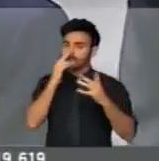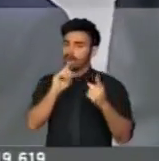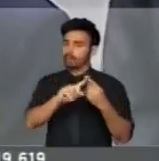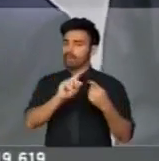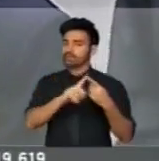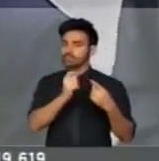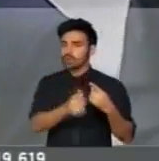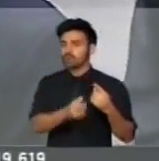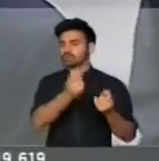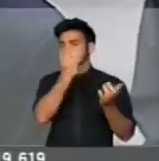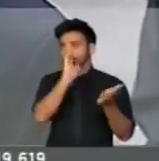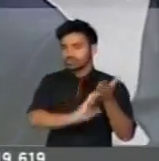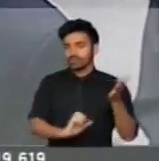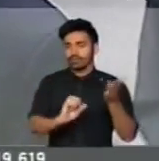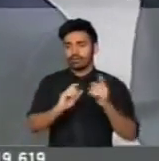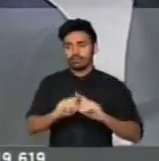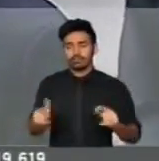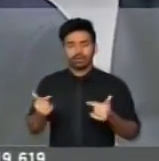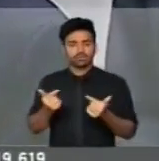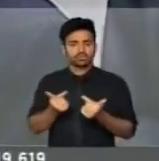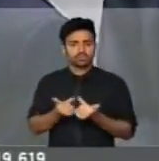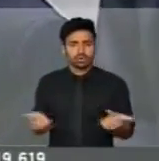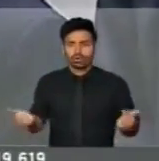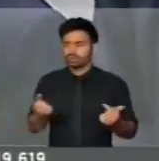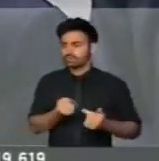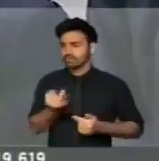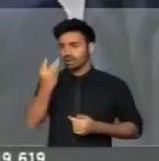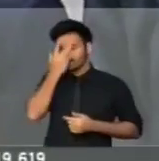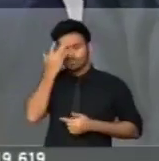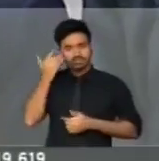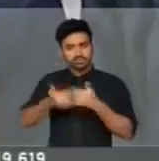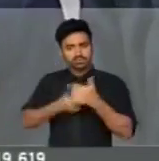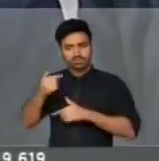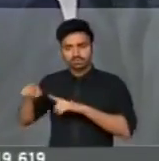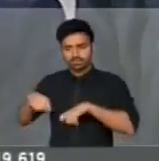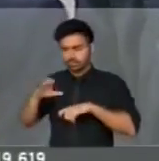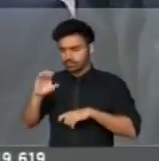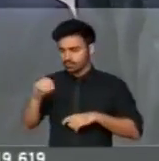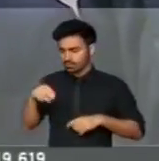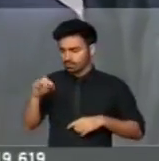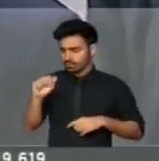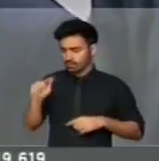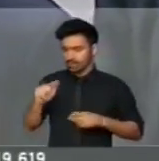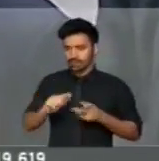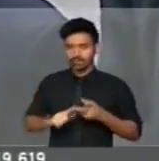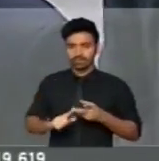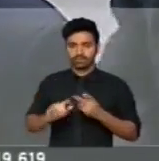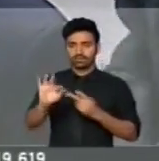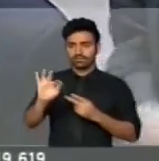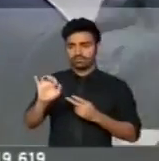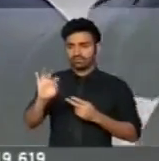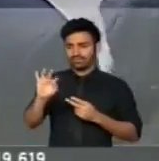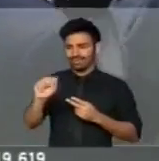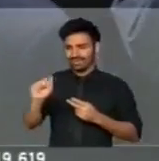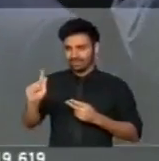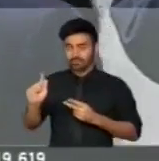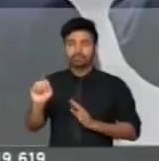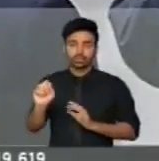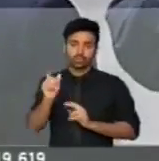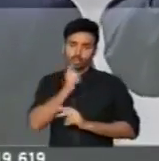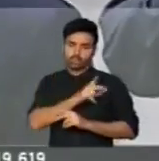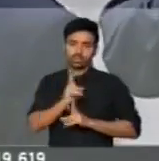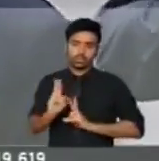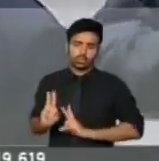e graças à mobilização de muitos atores da agricultura familiar, da CONTAG, da FETAG e de outros tantos, se conseguiu